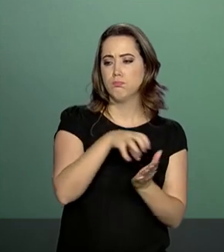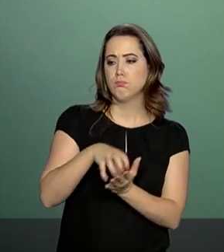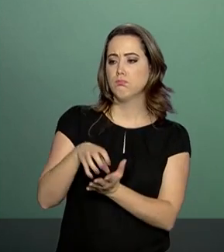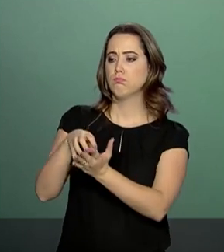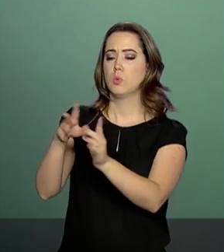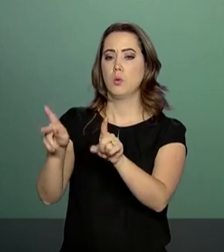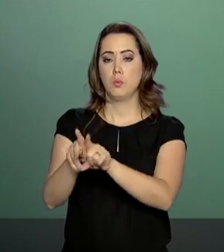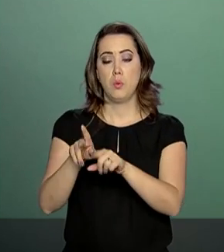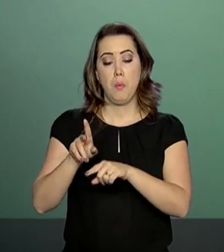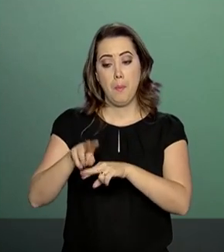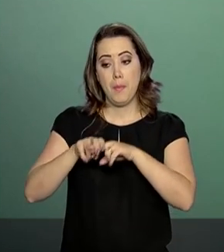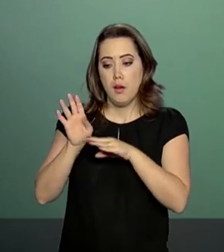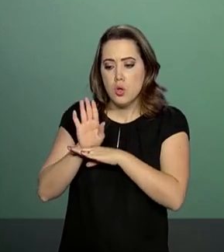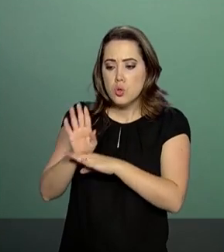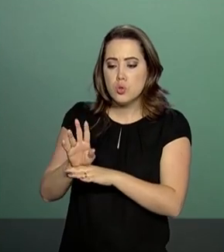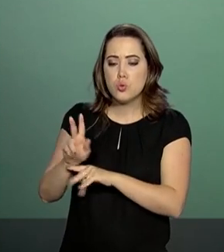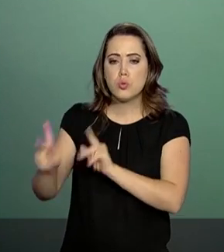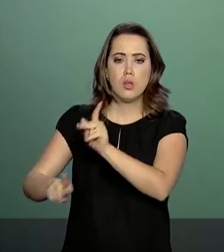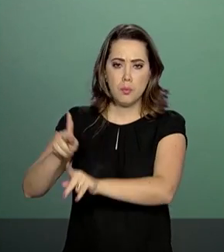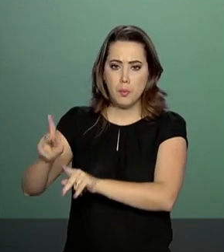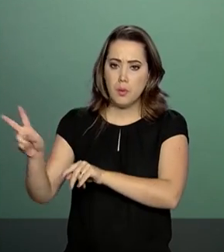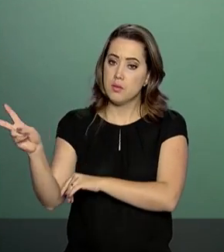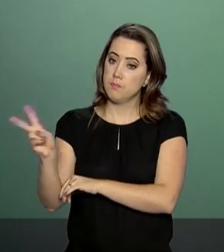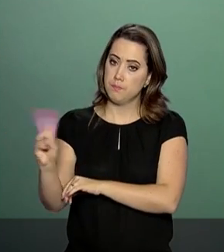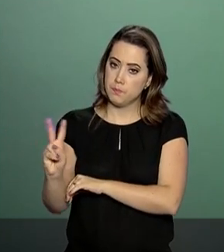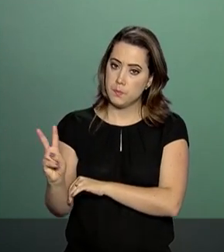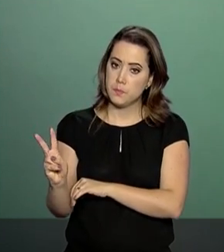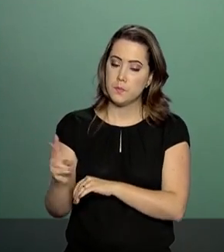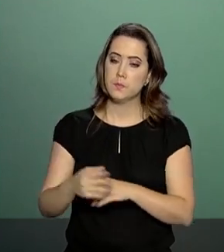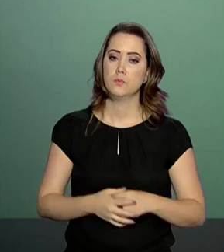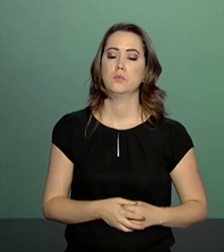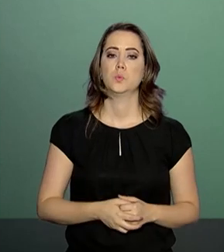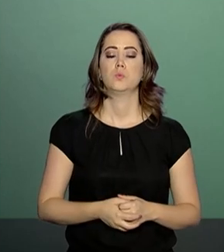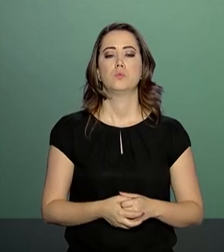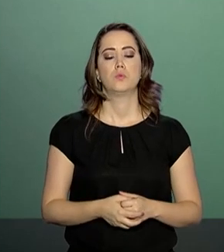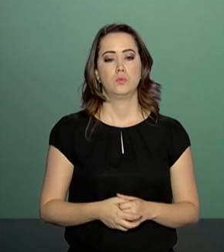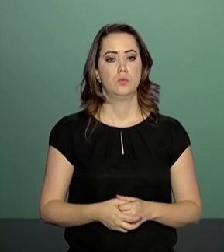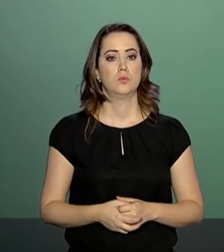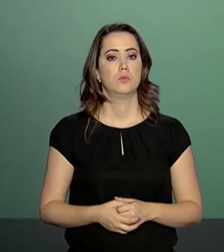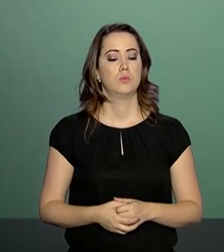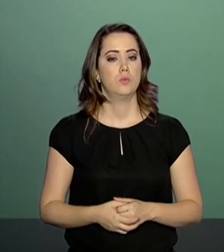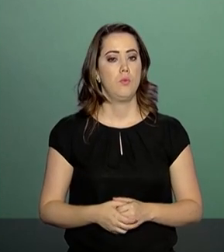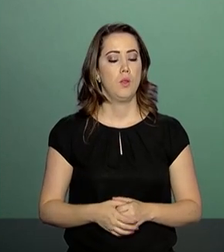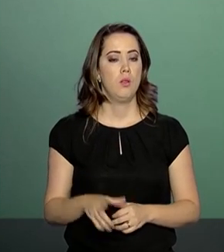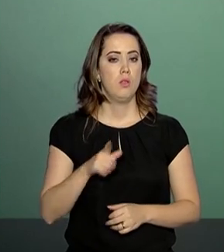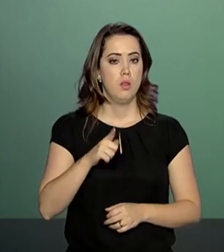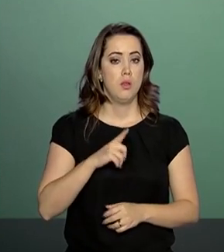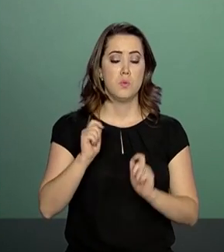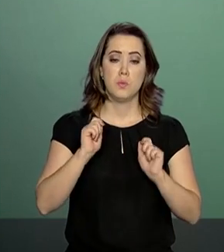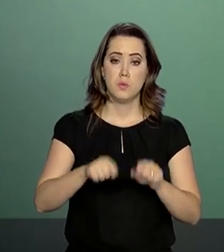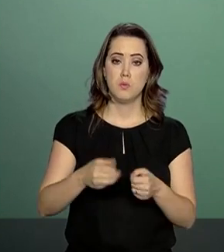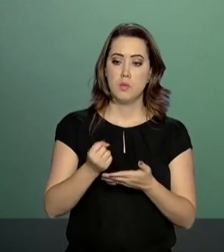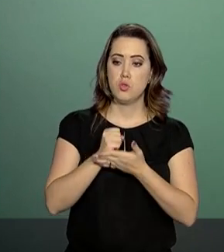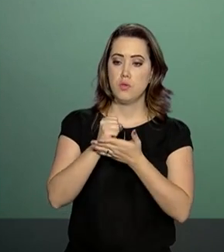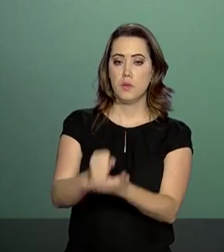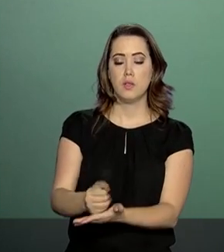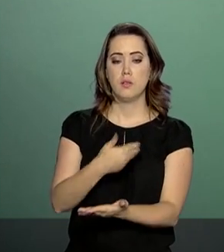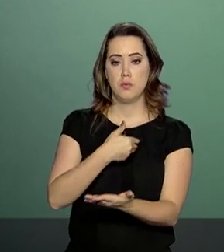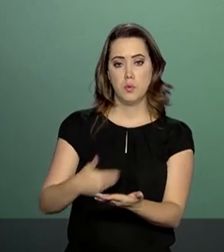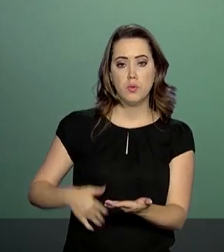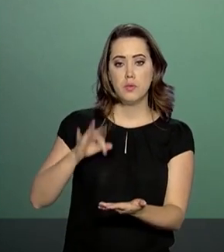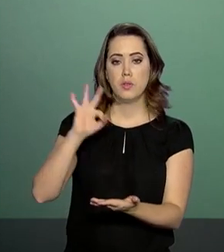benefício do Povo venezuelano os meios disponibilizados pelo Governo